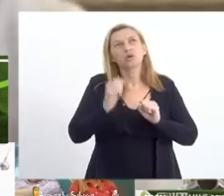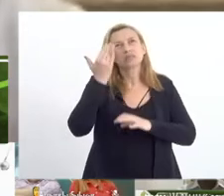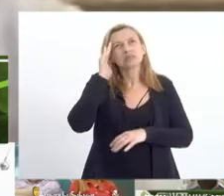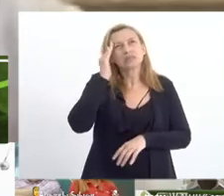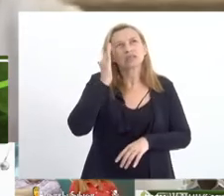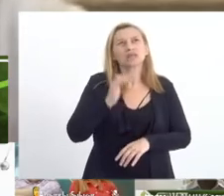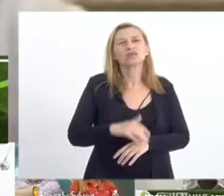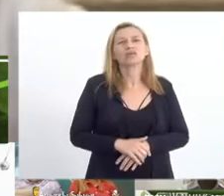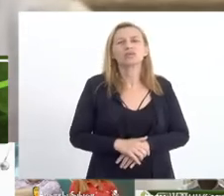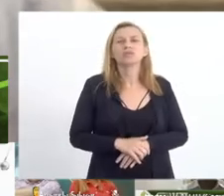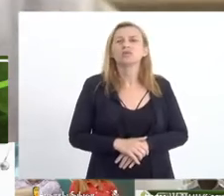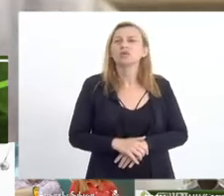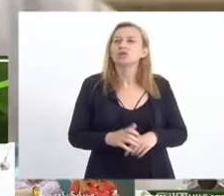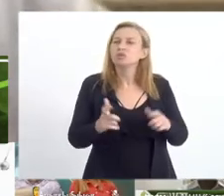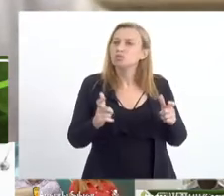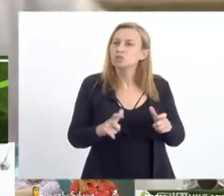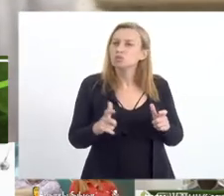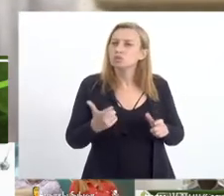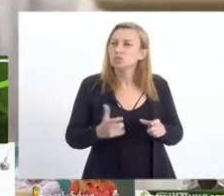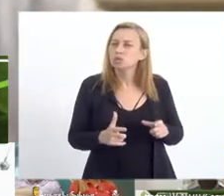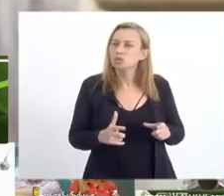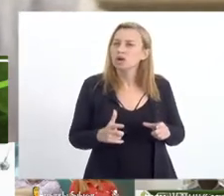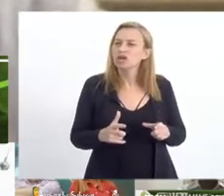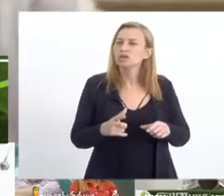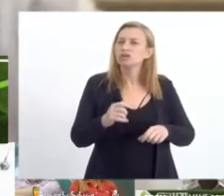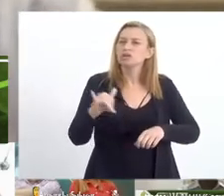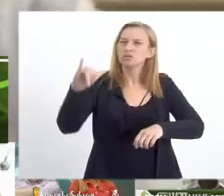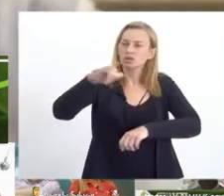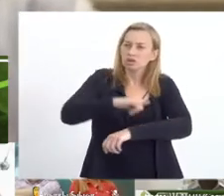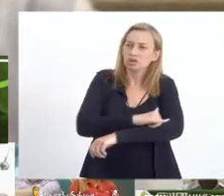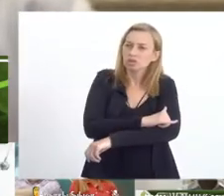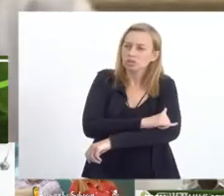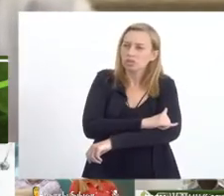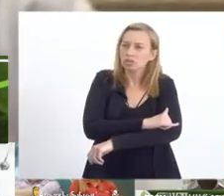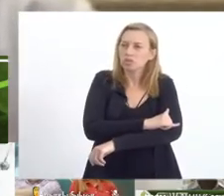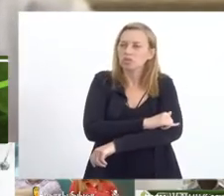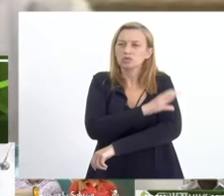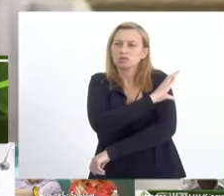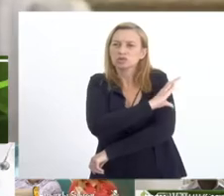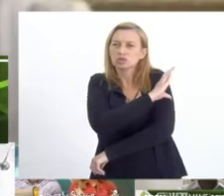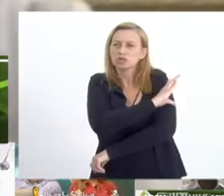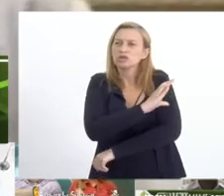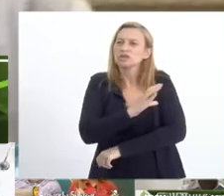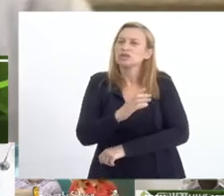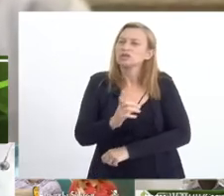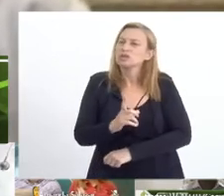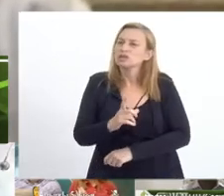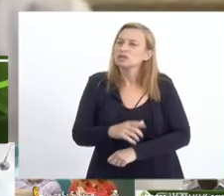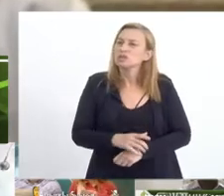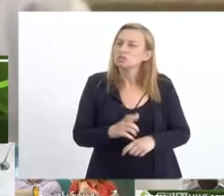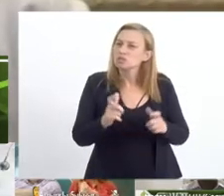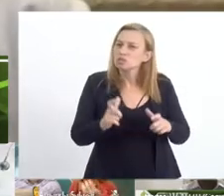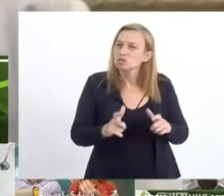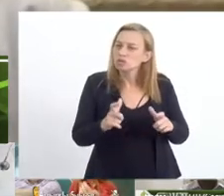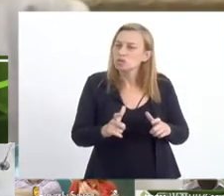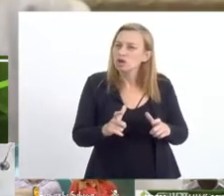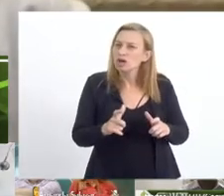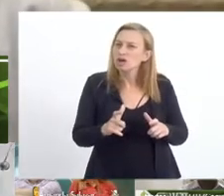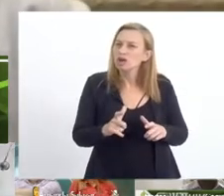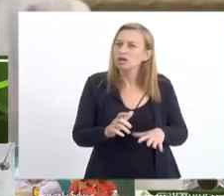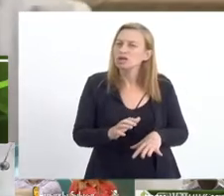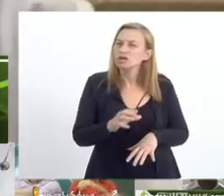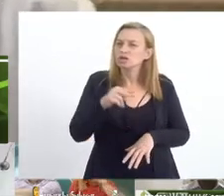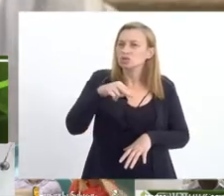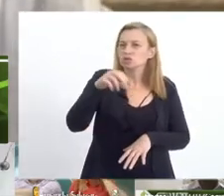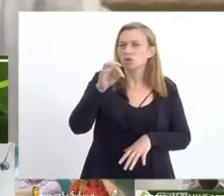entender que a região, né, do aeroporto Bartolomeu Elizondo, ela atende uma região, uma boa parte da região